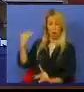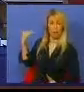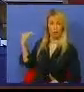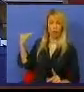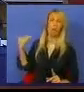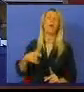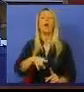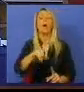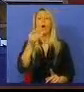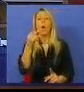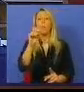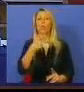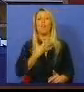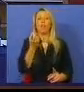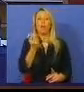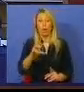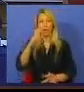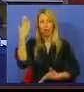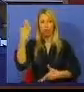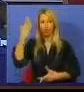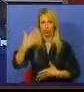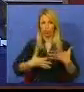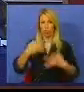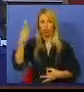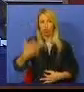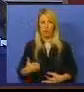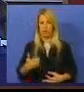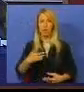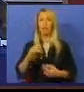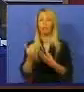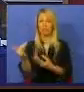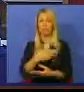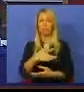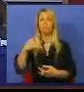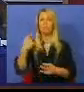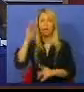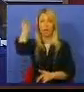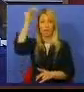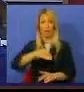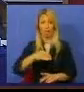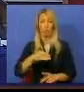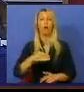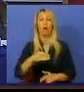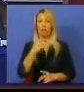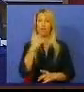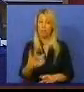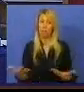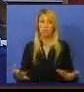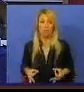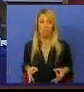uma carta ao Ministério da Cultura alertando para os inconvenientes de arrastar deste